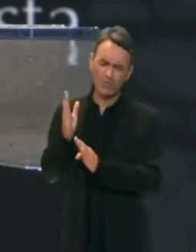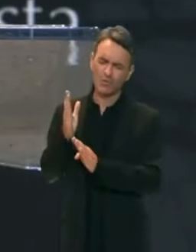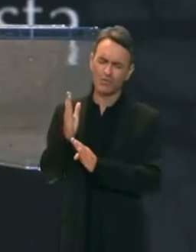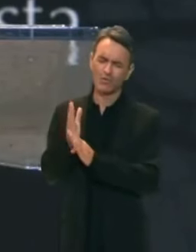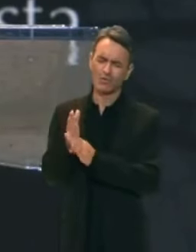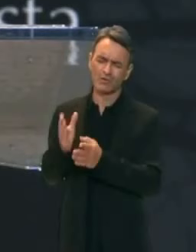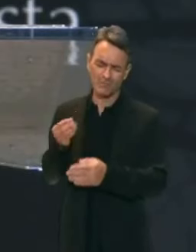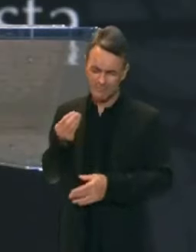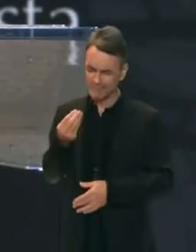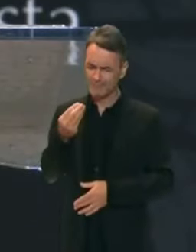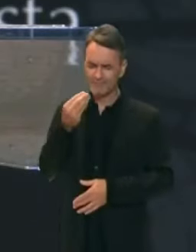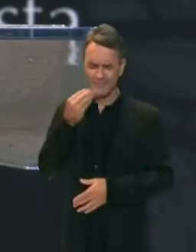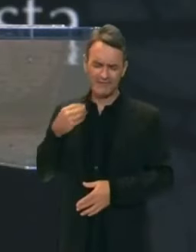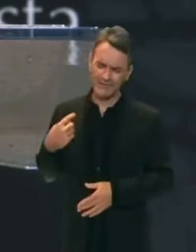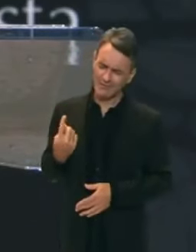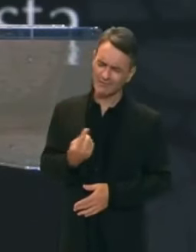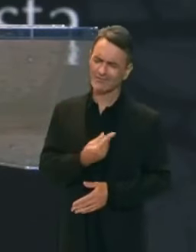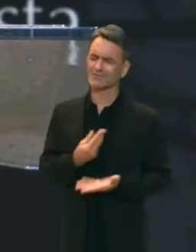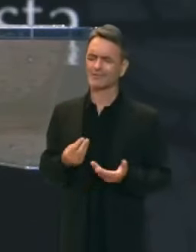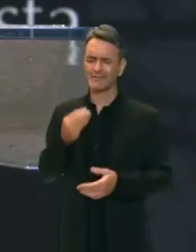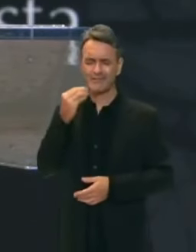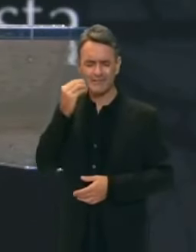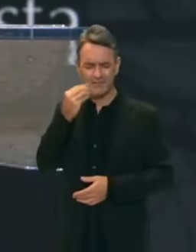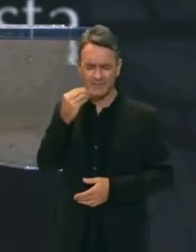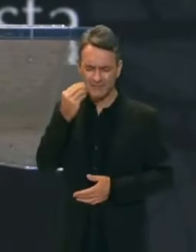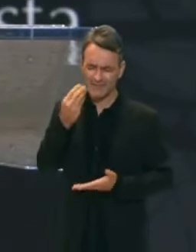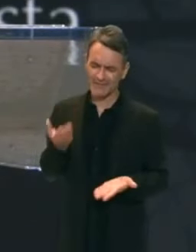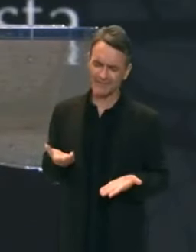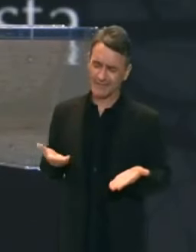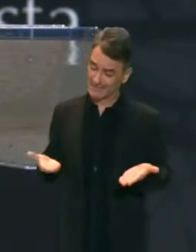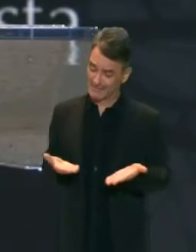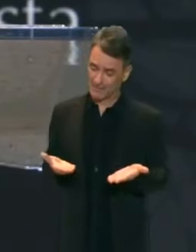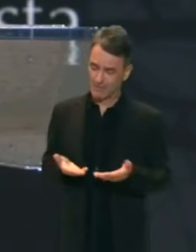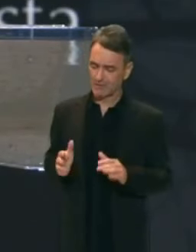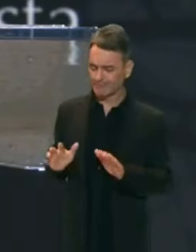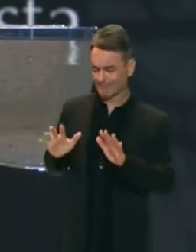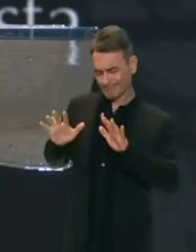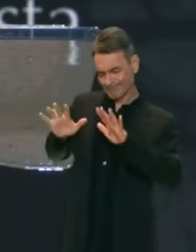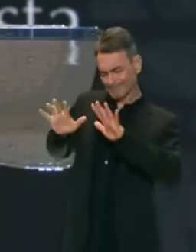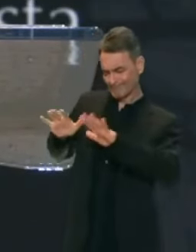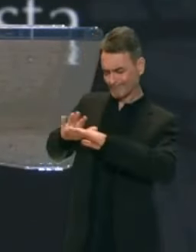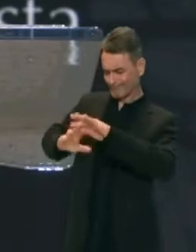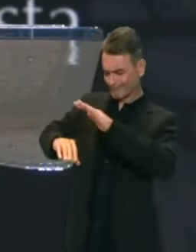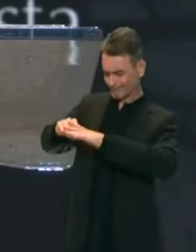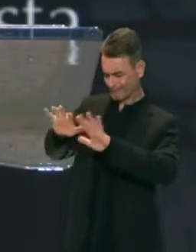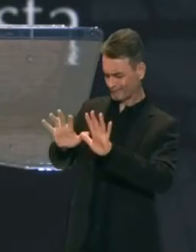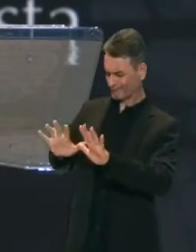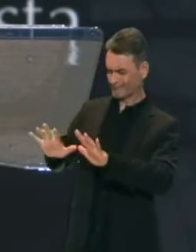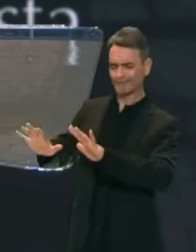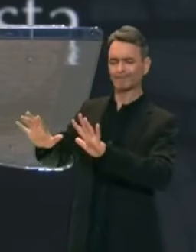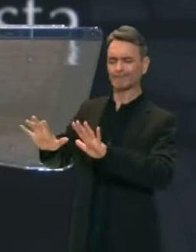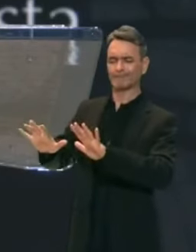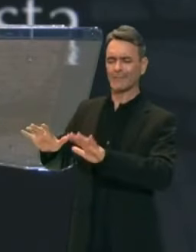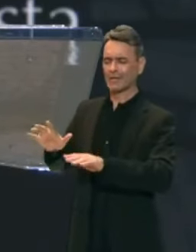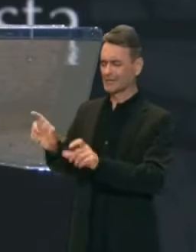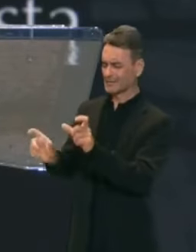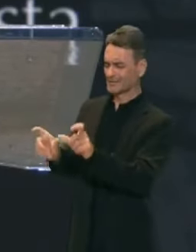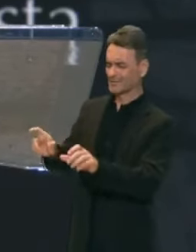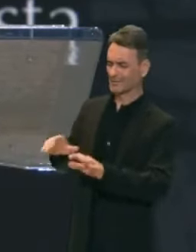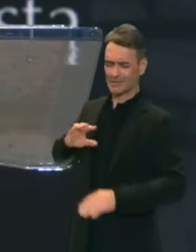deu o privilégio de desfrutar. Mas nós agora estendemos as nossas mãos sobre aqueles que nós